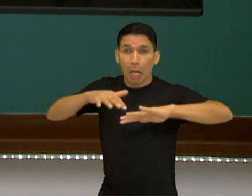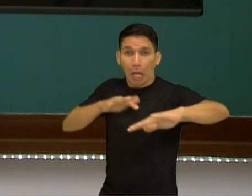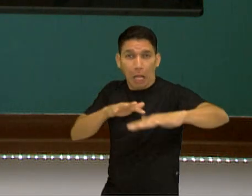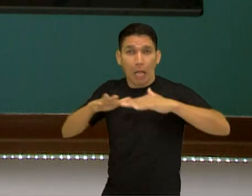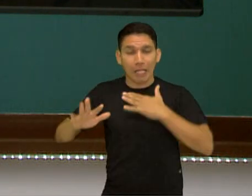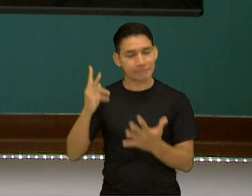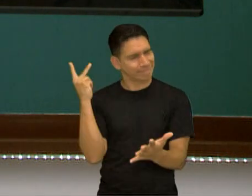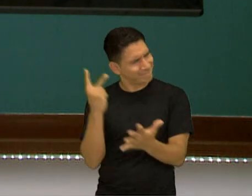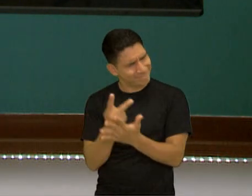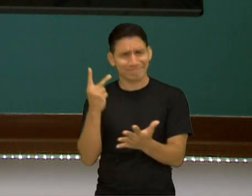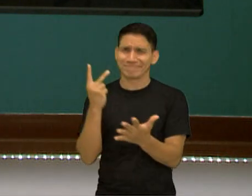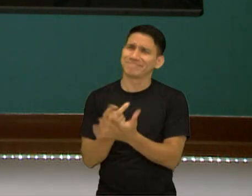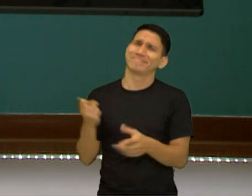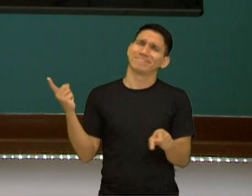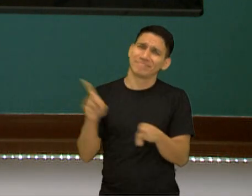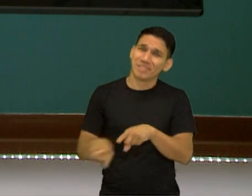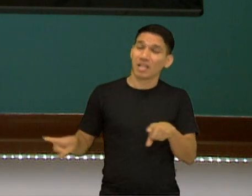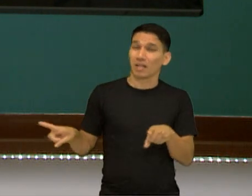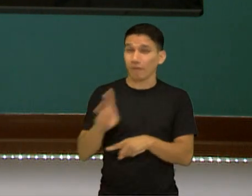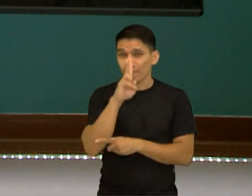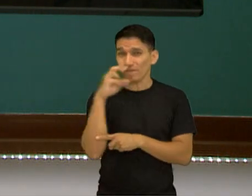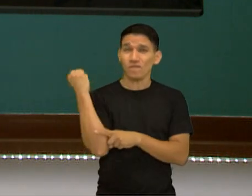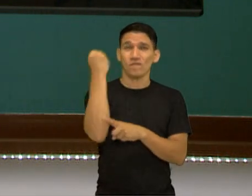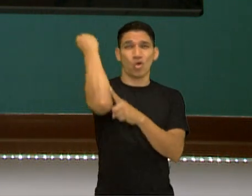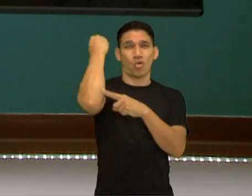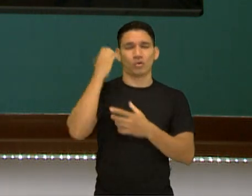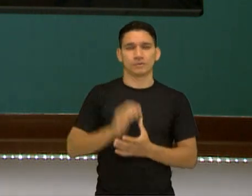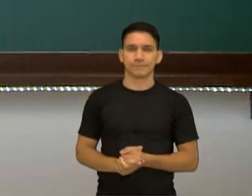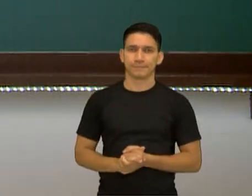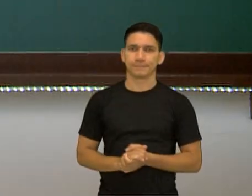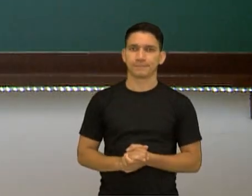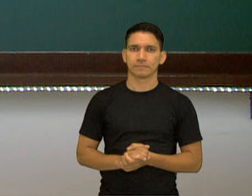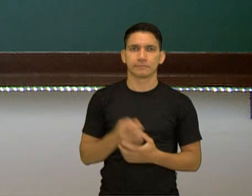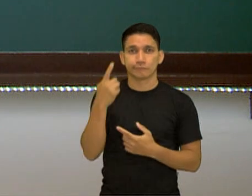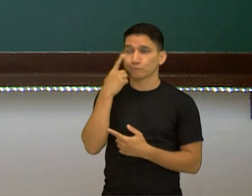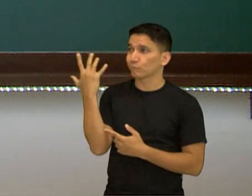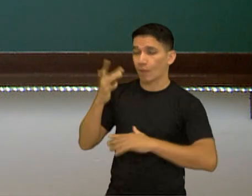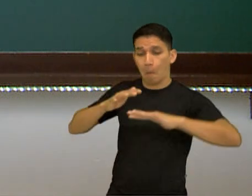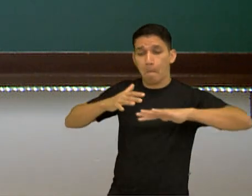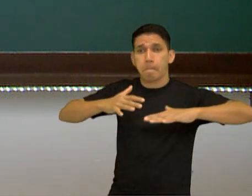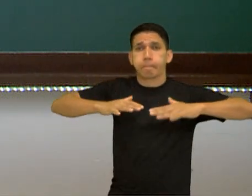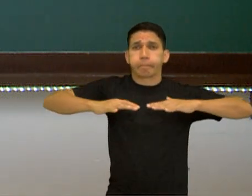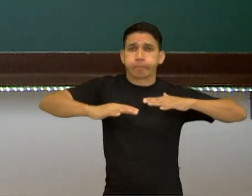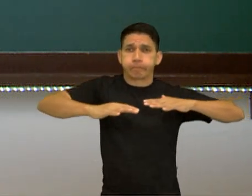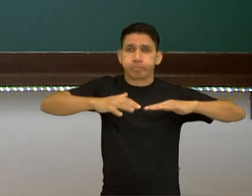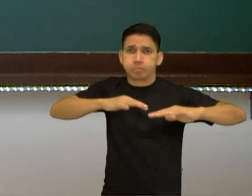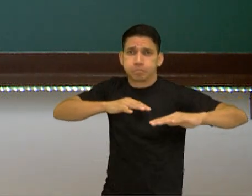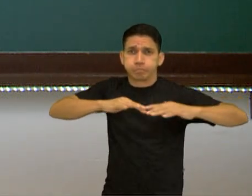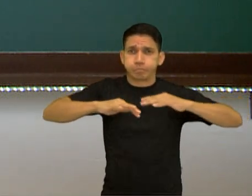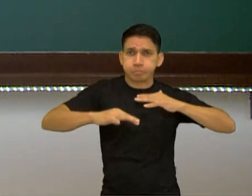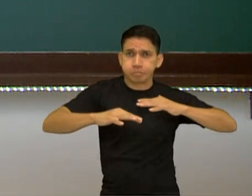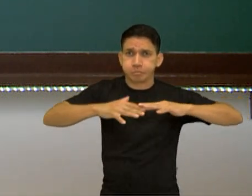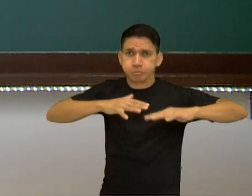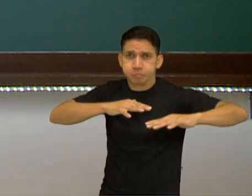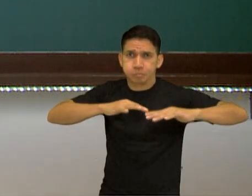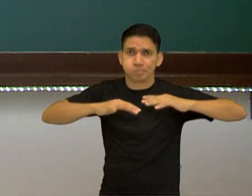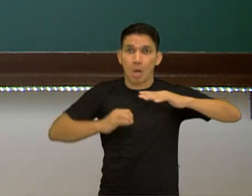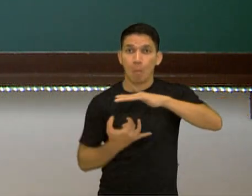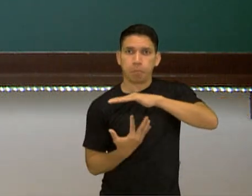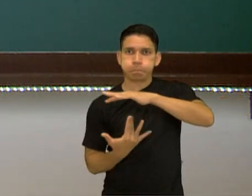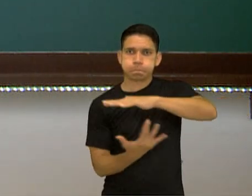proporção extremamente elevada. E essas placas tectônicas que estão se movimentando sobre o